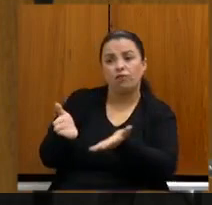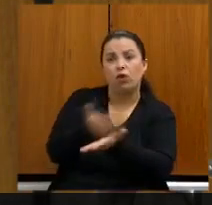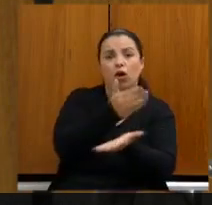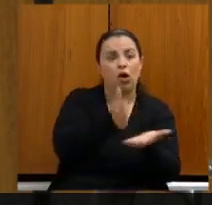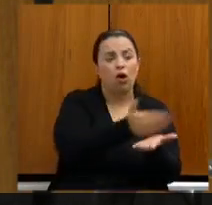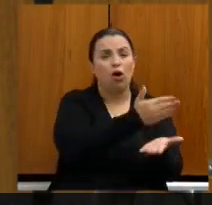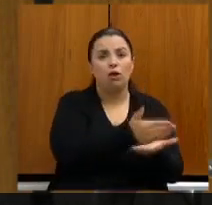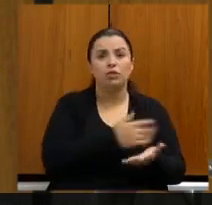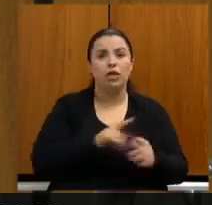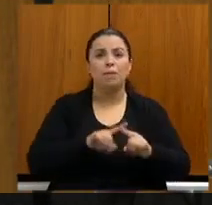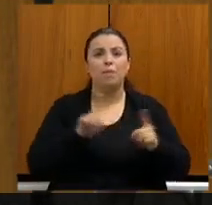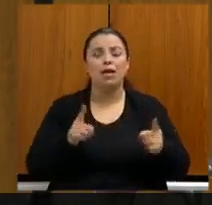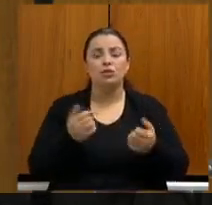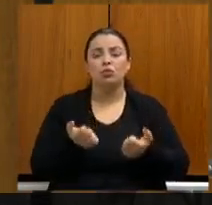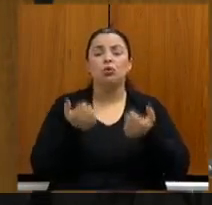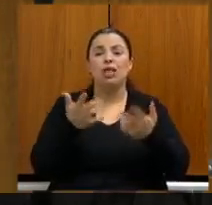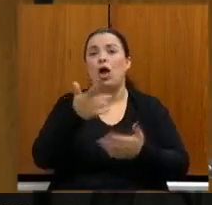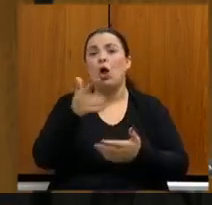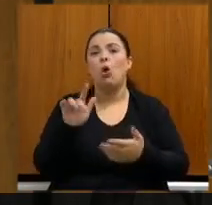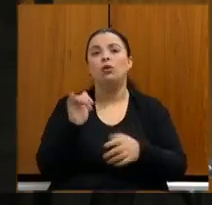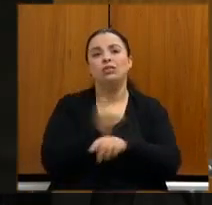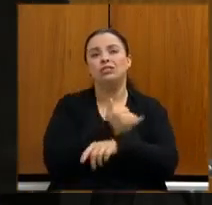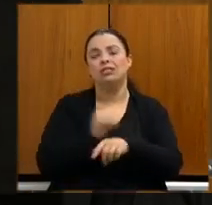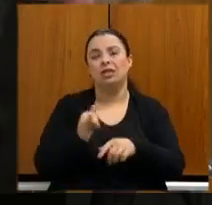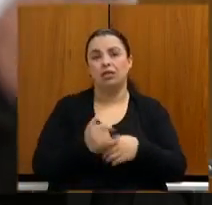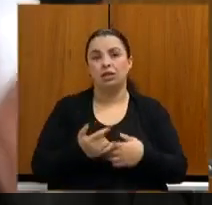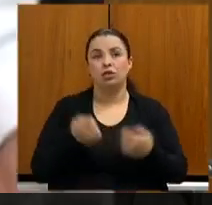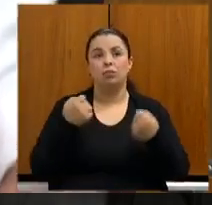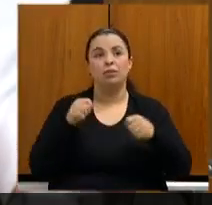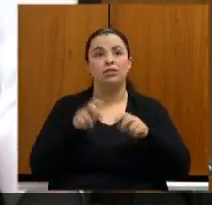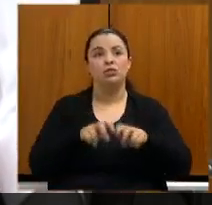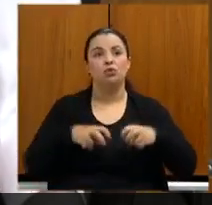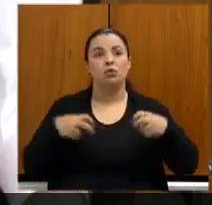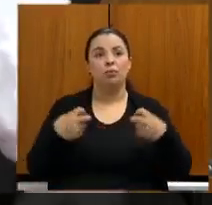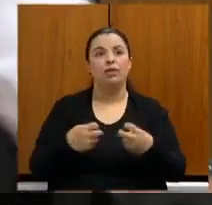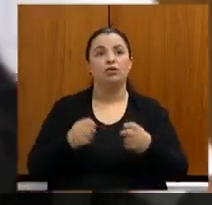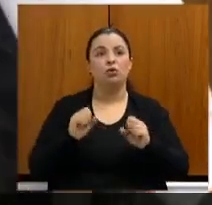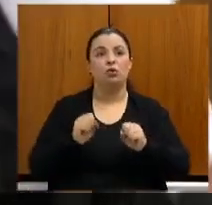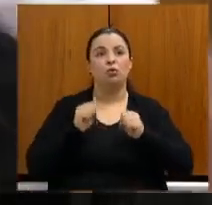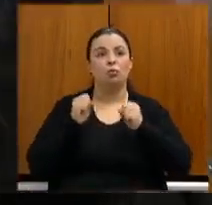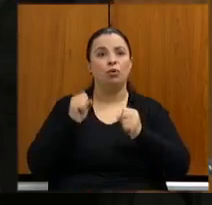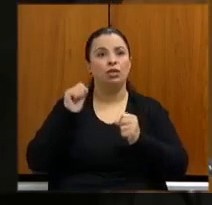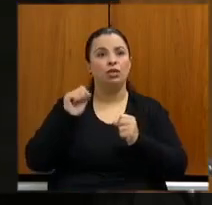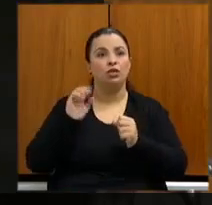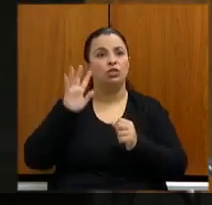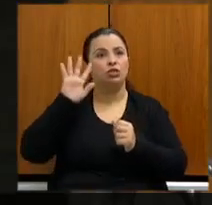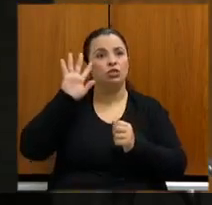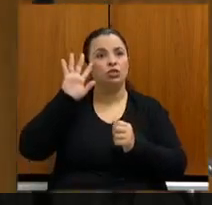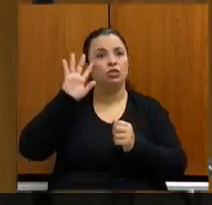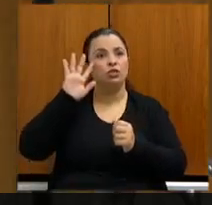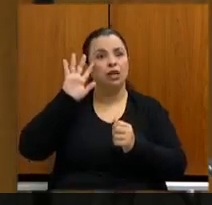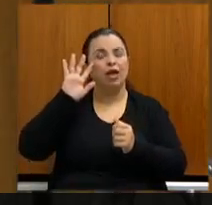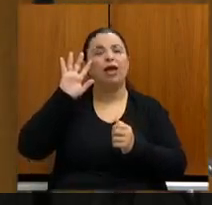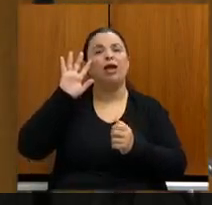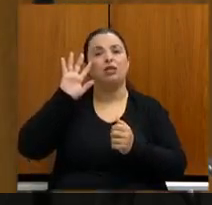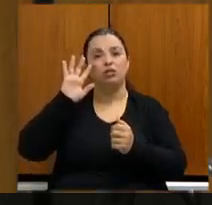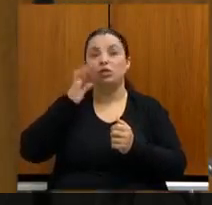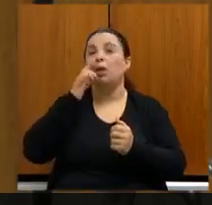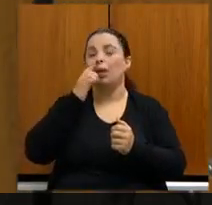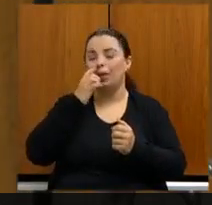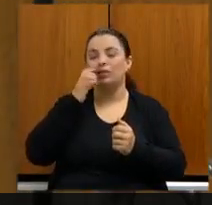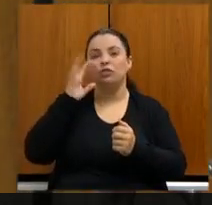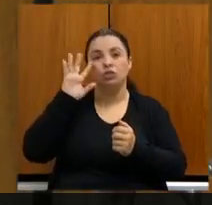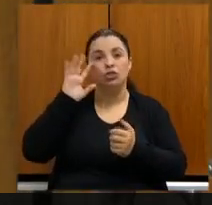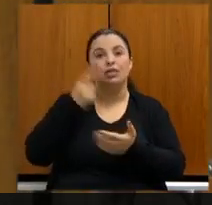Então a gente vai ter uma mesa Mas de fato uma mesa com poder de decisão e de resolução desses problemas né de conseguir